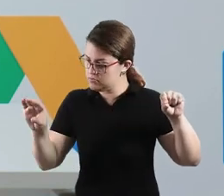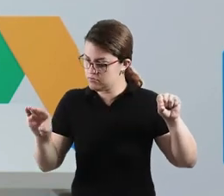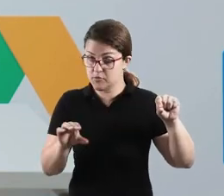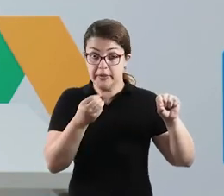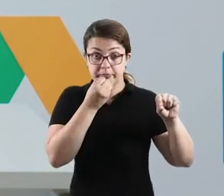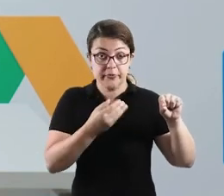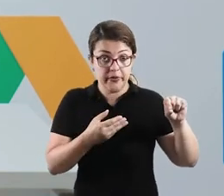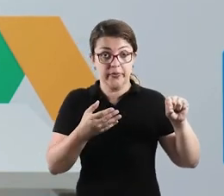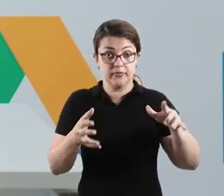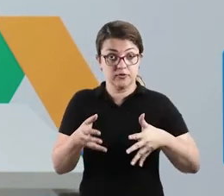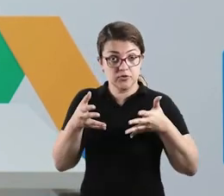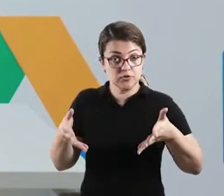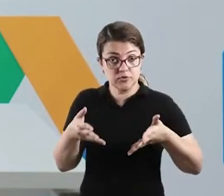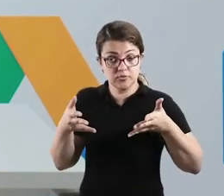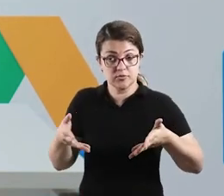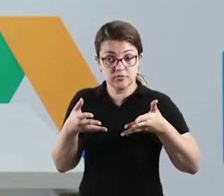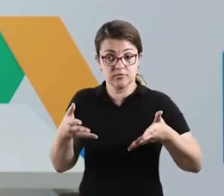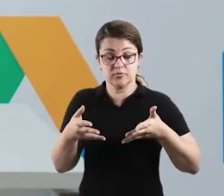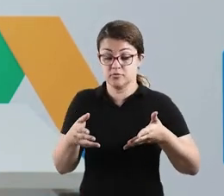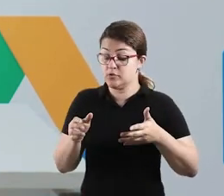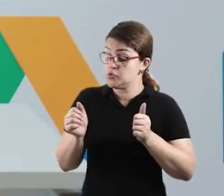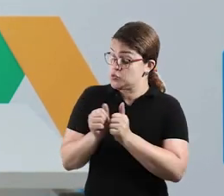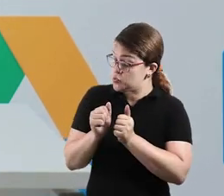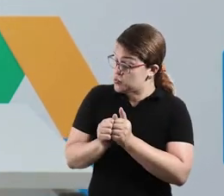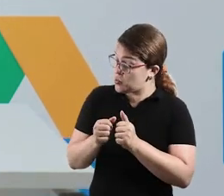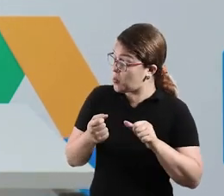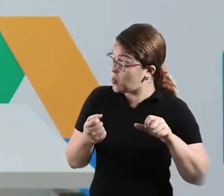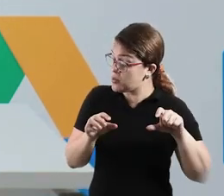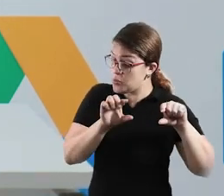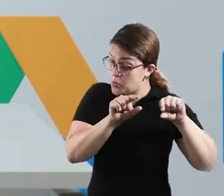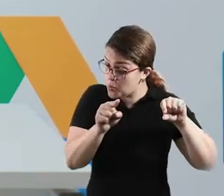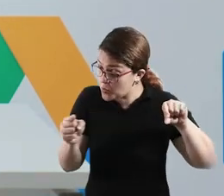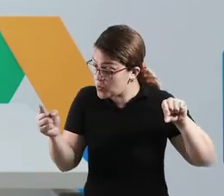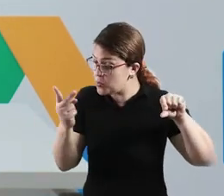é interessante para eles. Vocês vão contando junto,